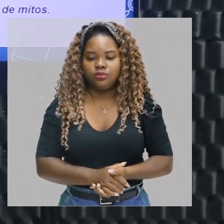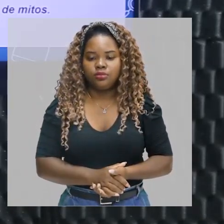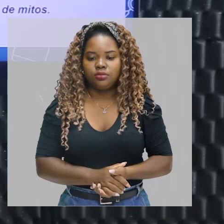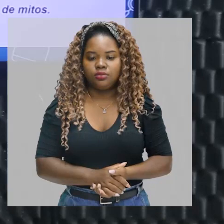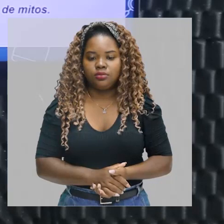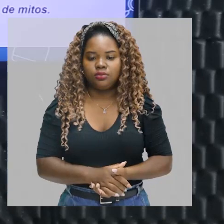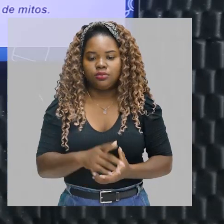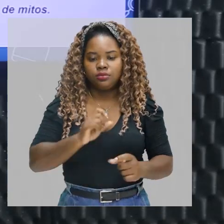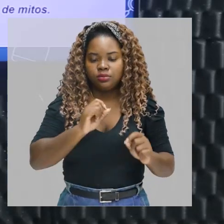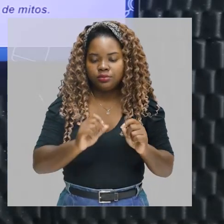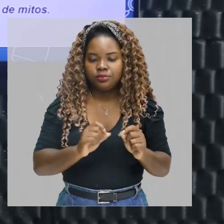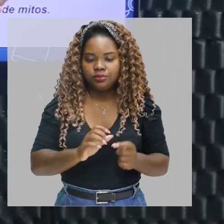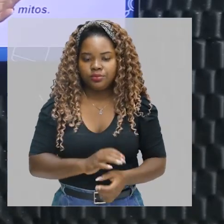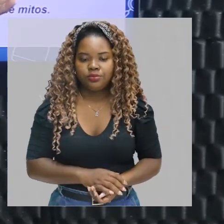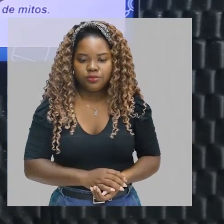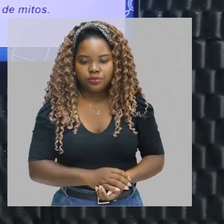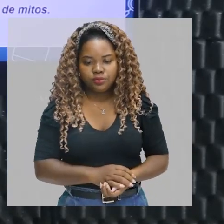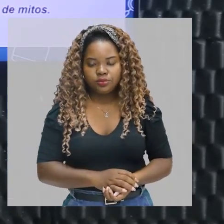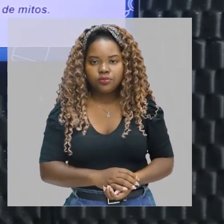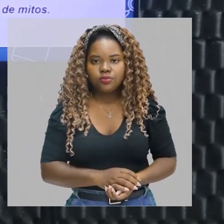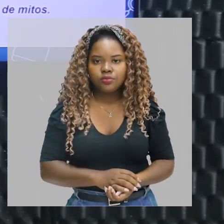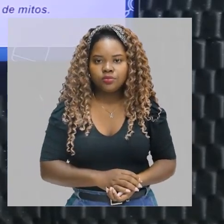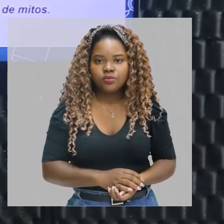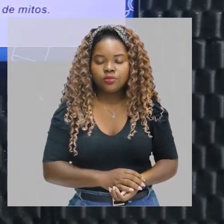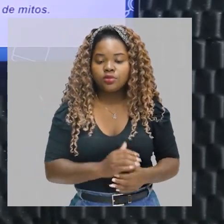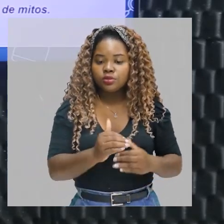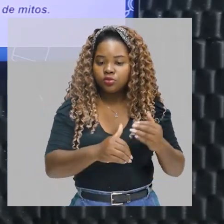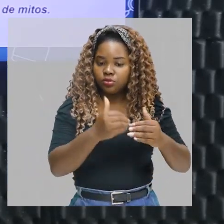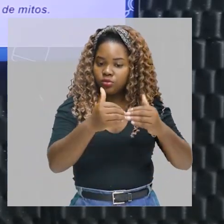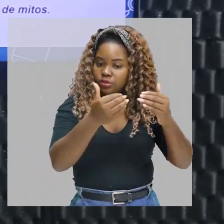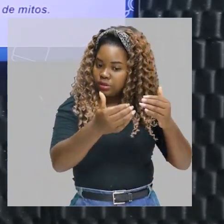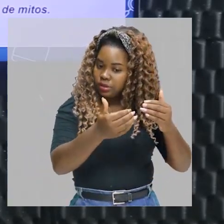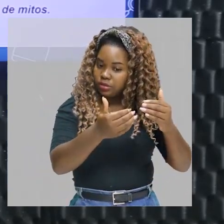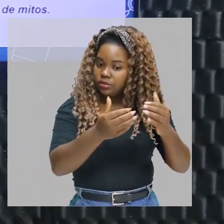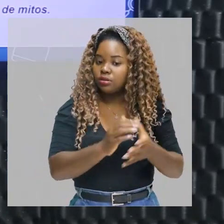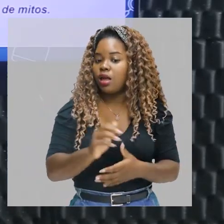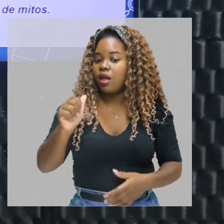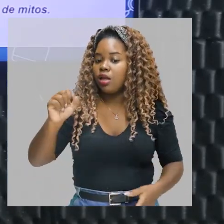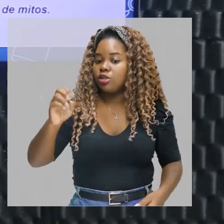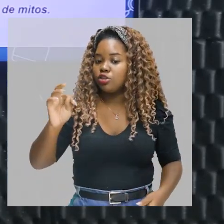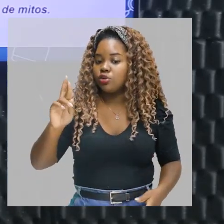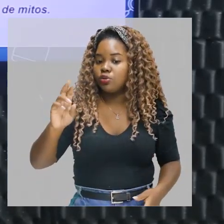o seguinte, nós temos um desenvolvimento quanto à astronomia.